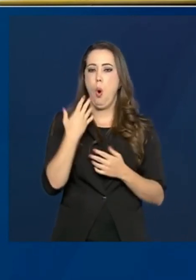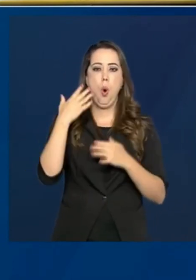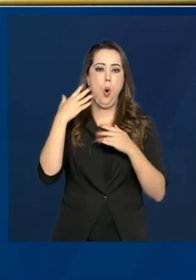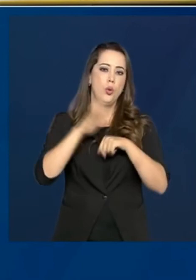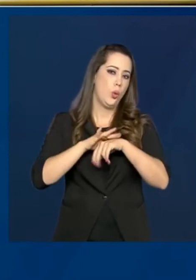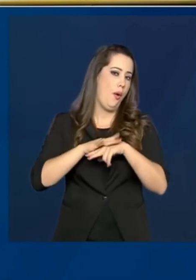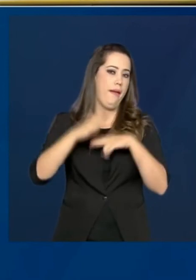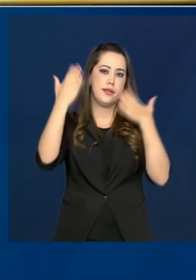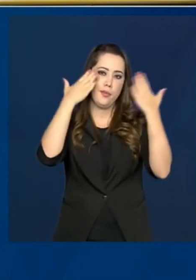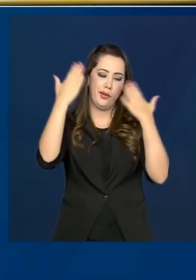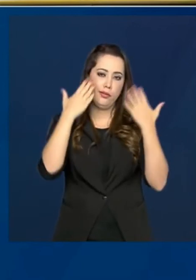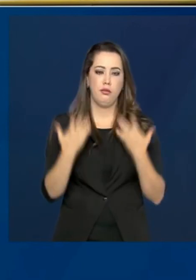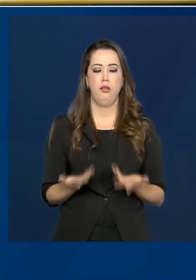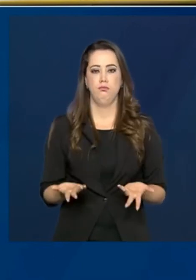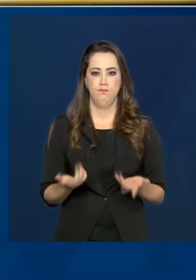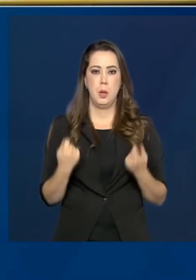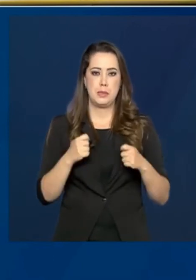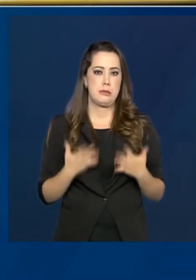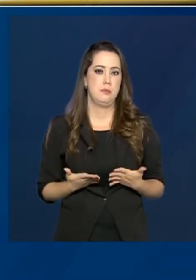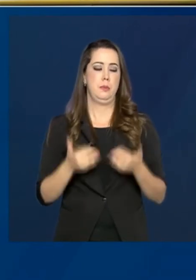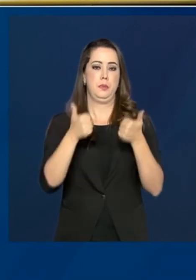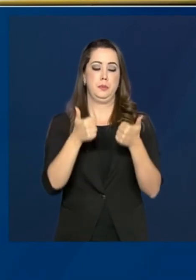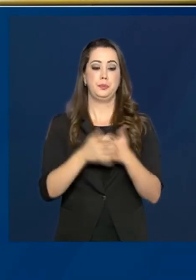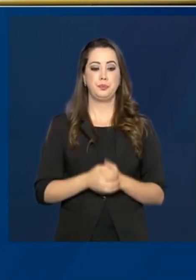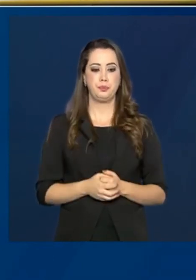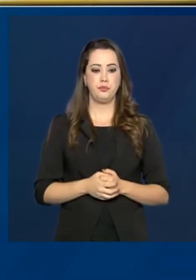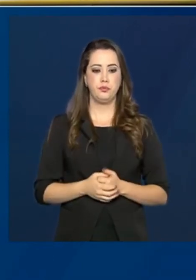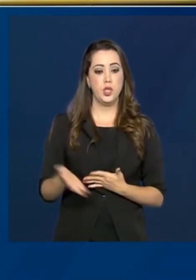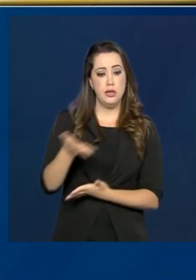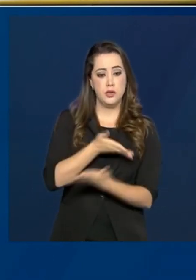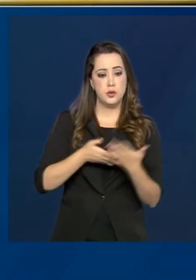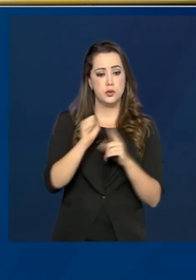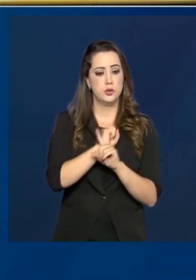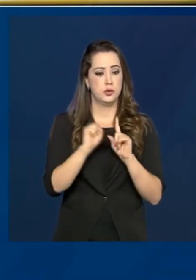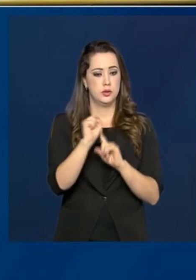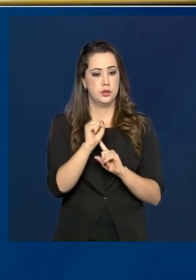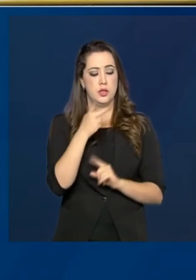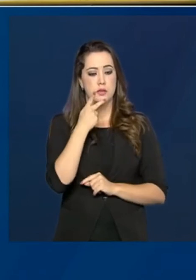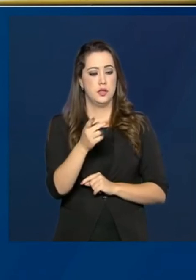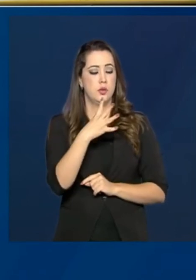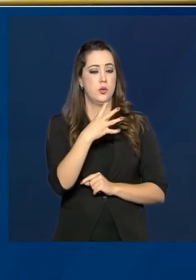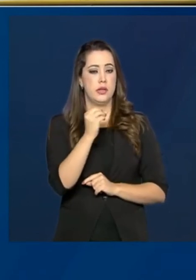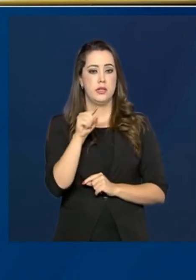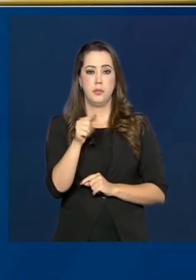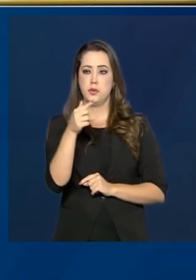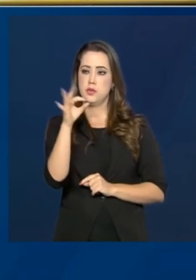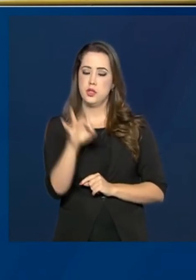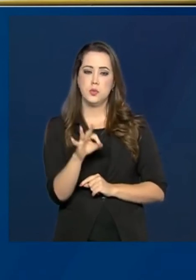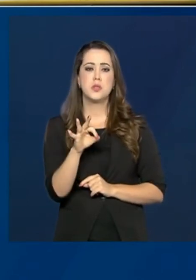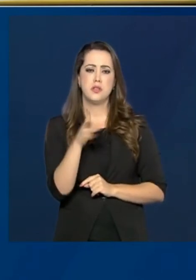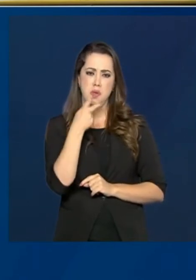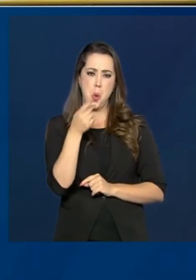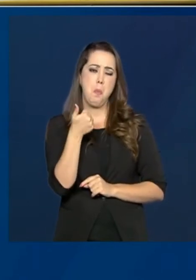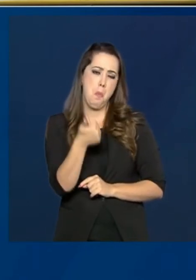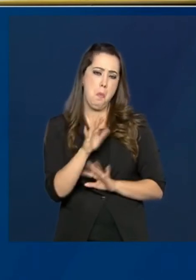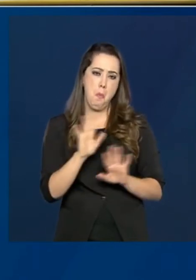de saúde psicológica. Pode passar. Relações sociais, 40,7% apontaram qualidade de vida